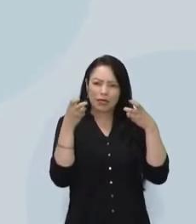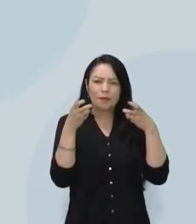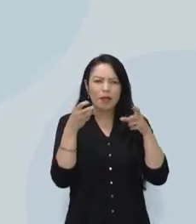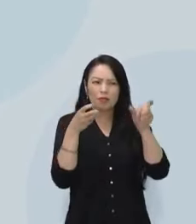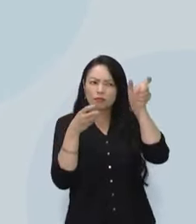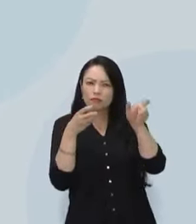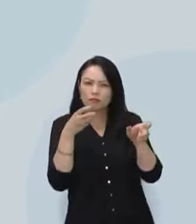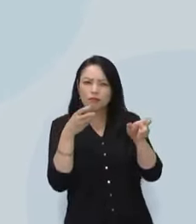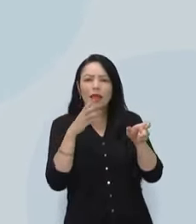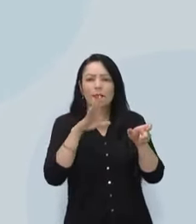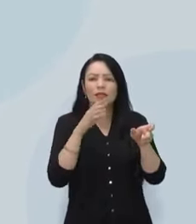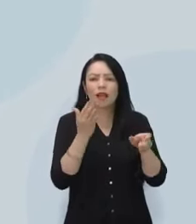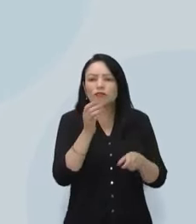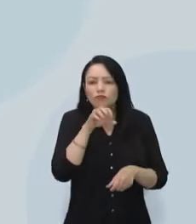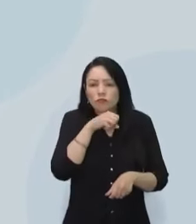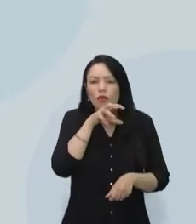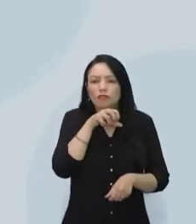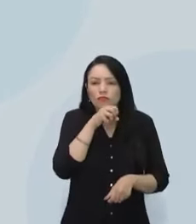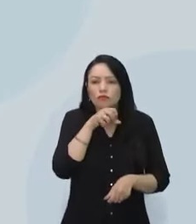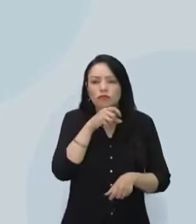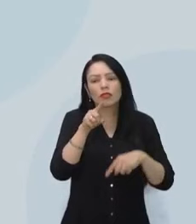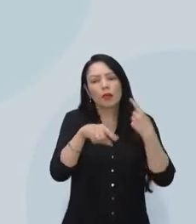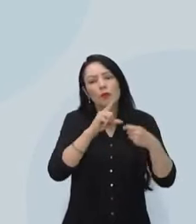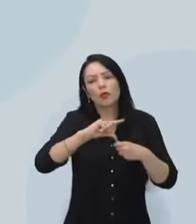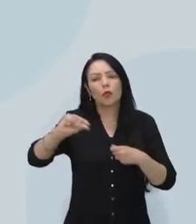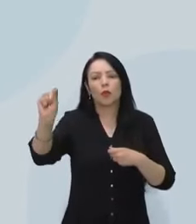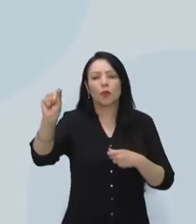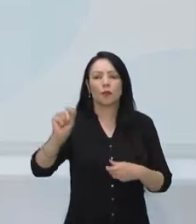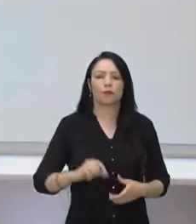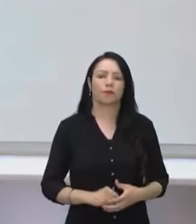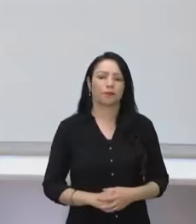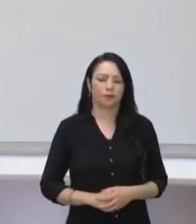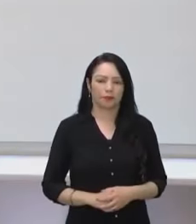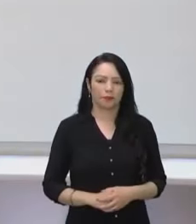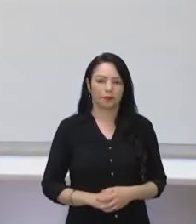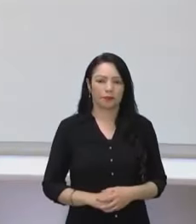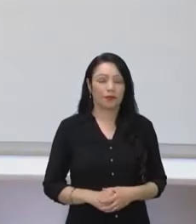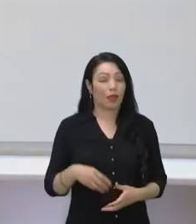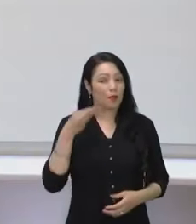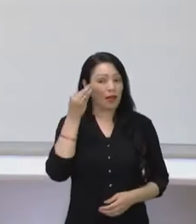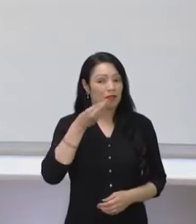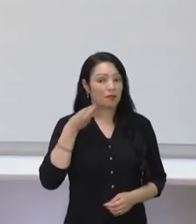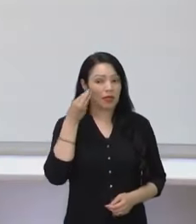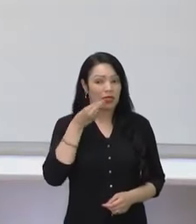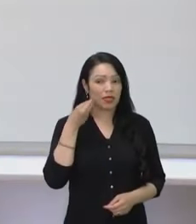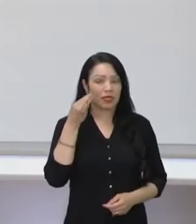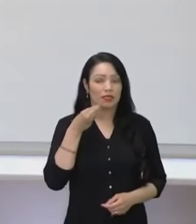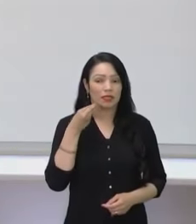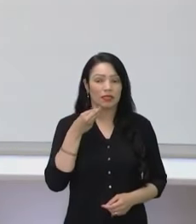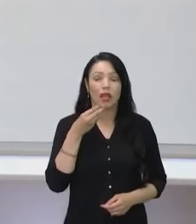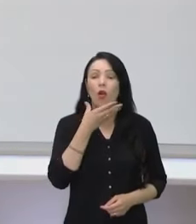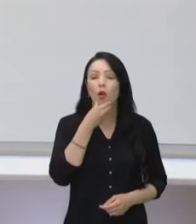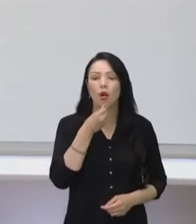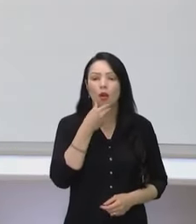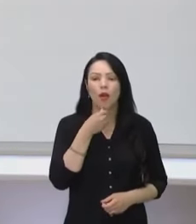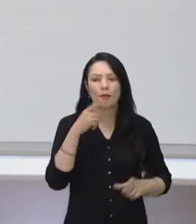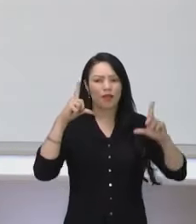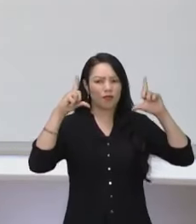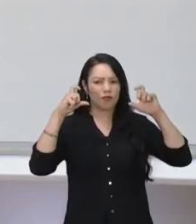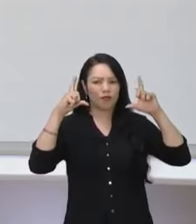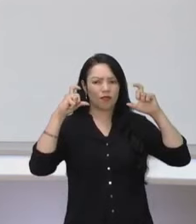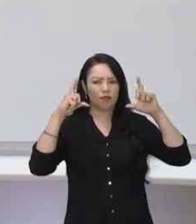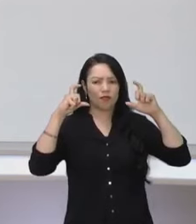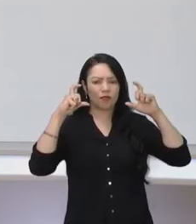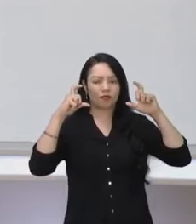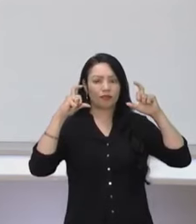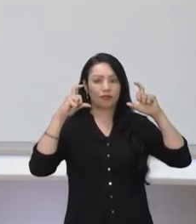terminar sua refeição e ir embora. Então a gente está falando de uma experiência de um fotógrafo na natureza. E como